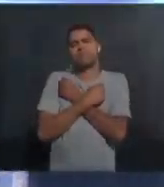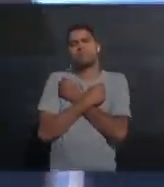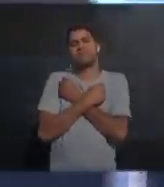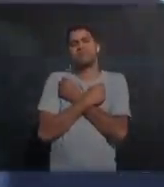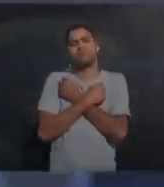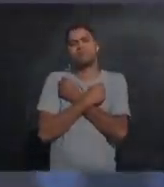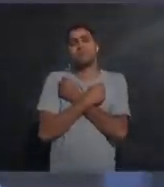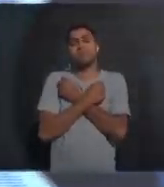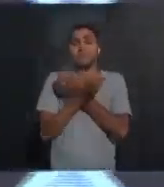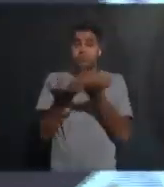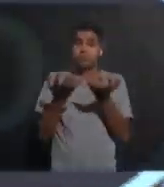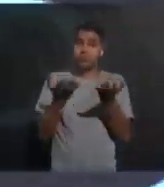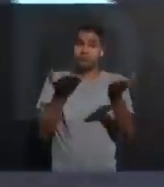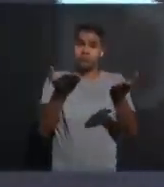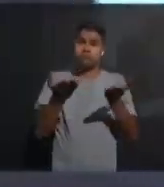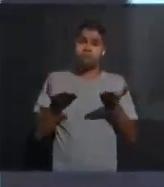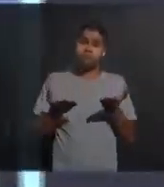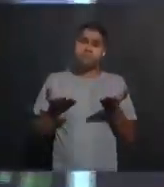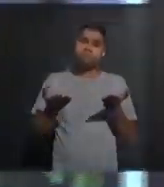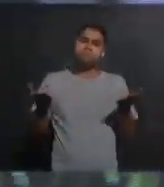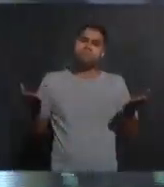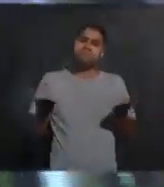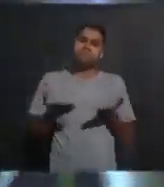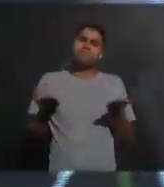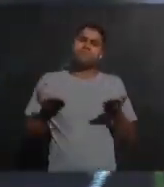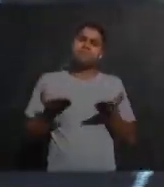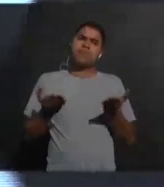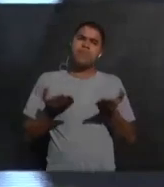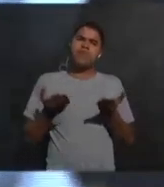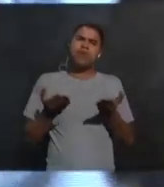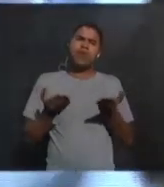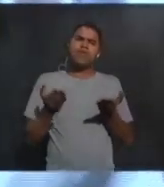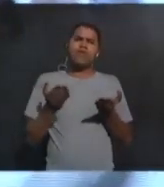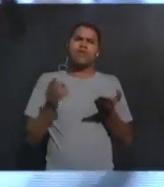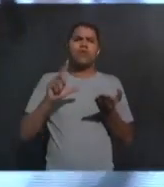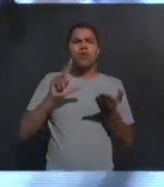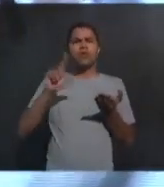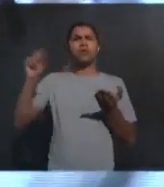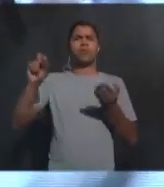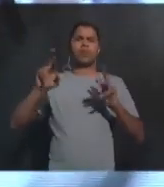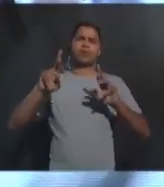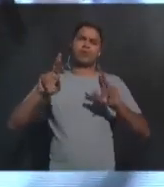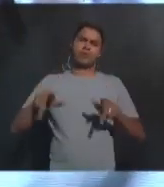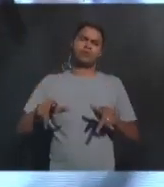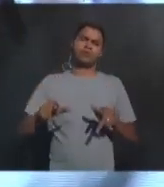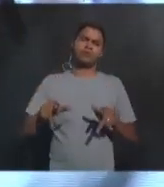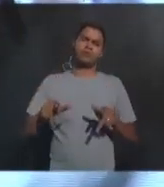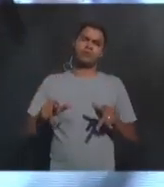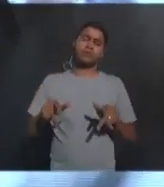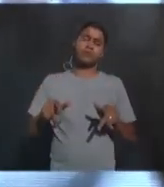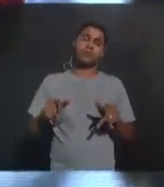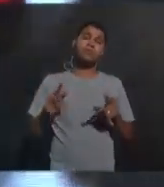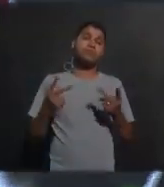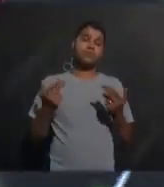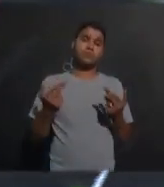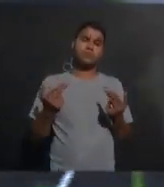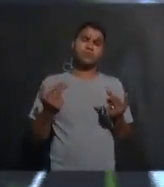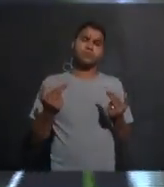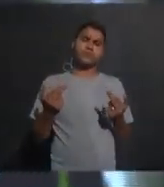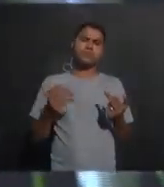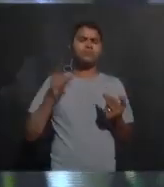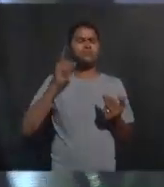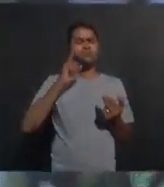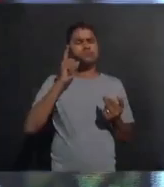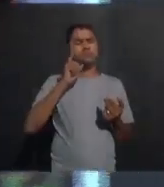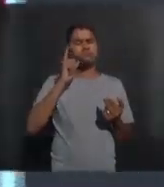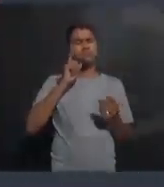eu quero te convidar nessa noite você sair daqui diferente da forma que entrou como eu disse todos os dias